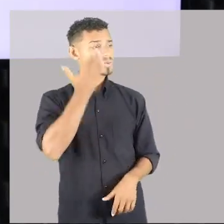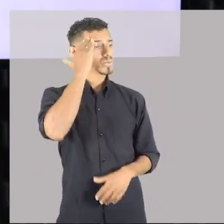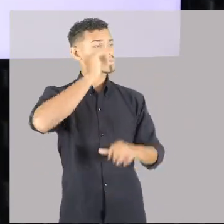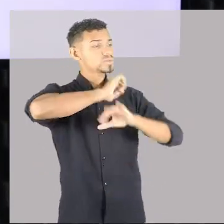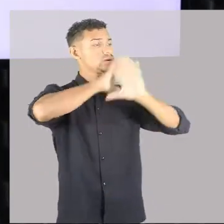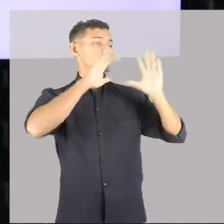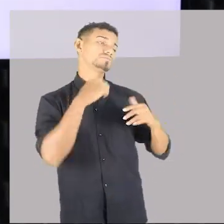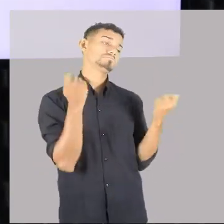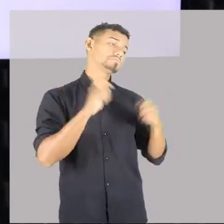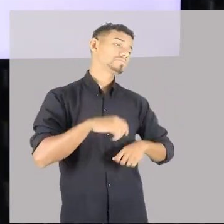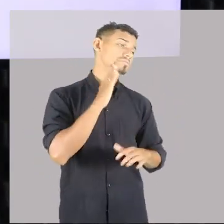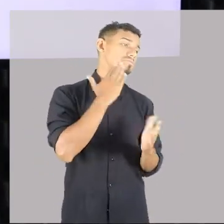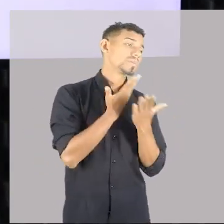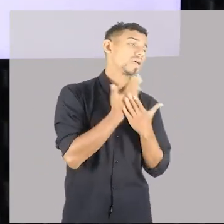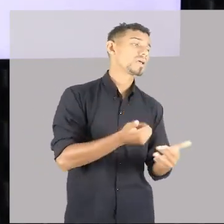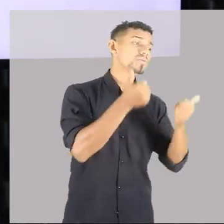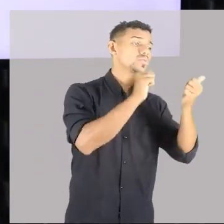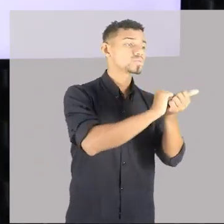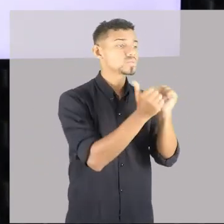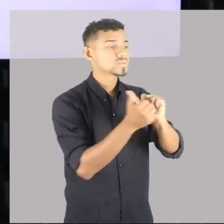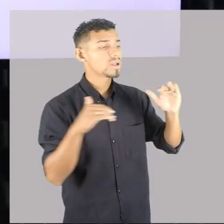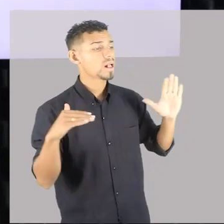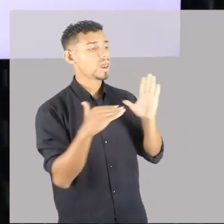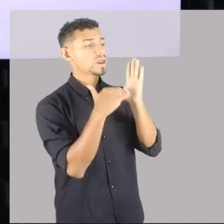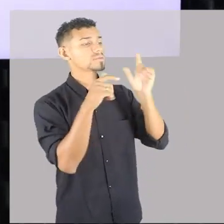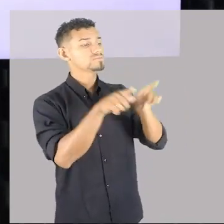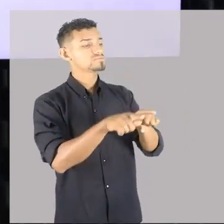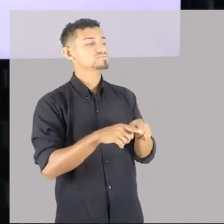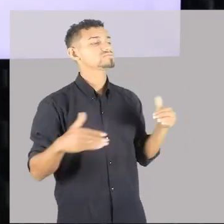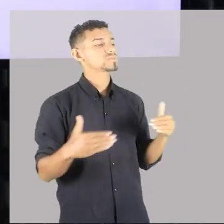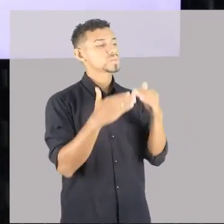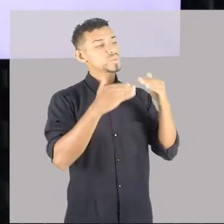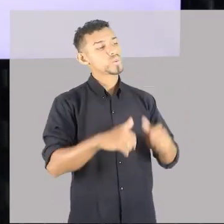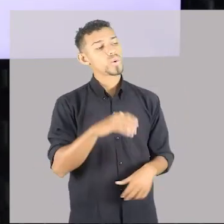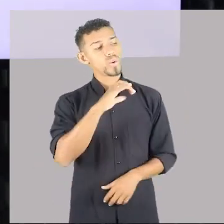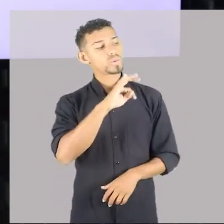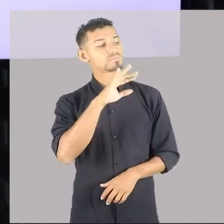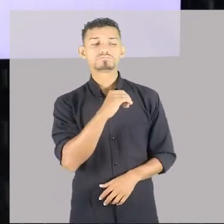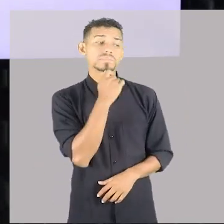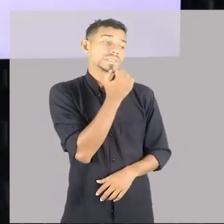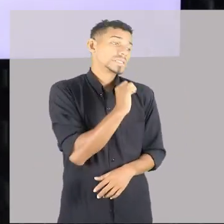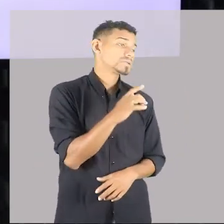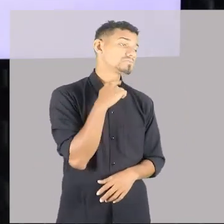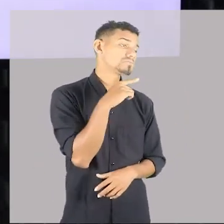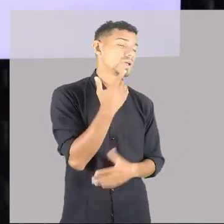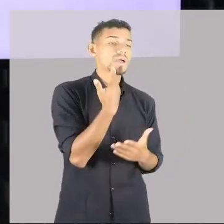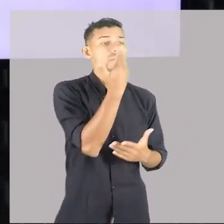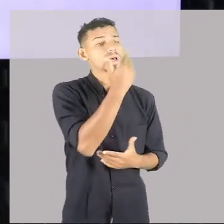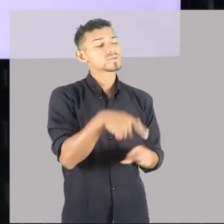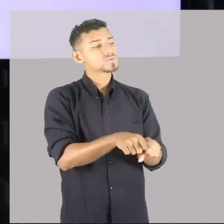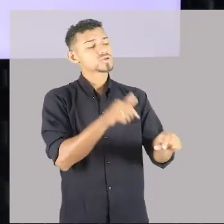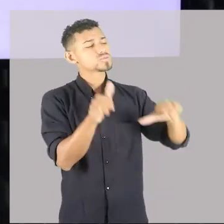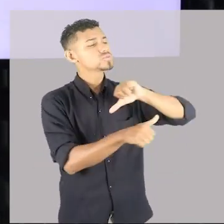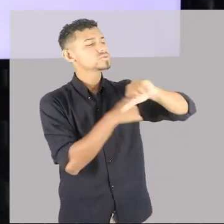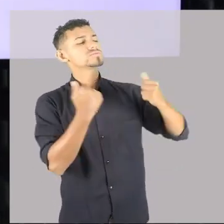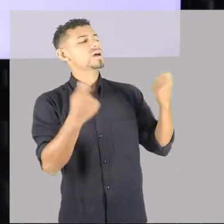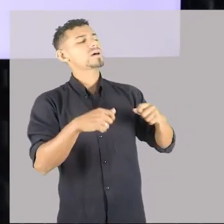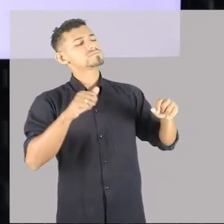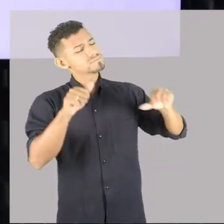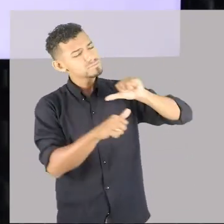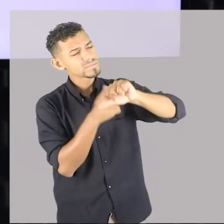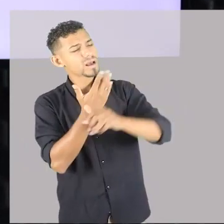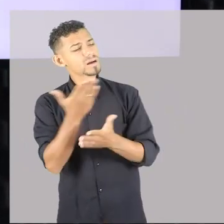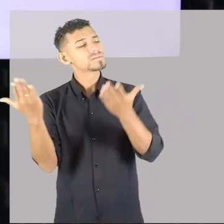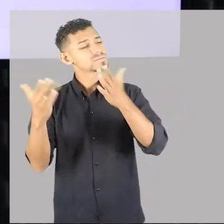entendimento, que eu acredito ser melhor adequado ao caso concreto. Se não for o caso, eu faço um pedido alternativo que